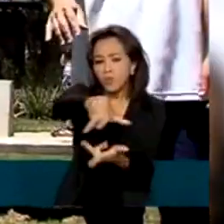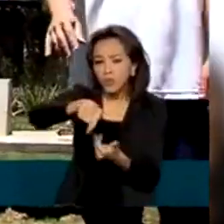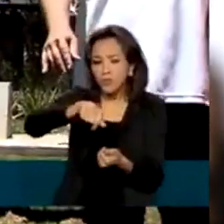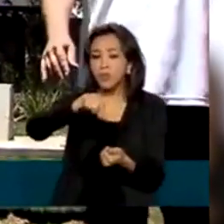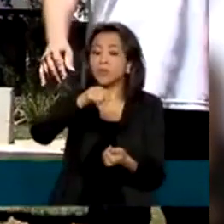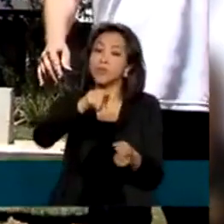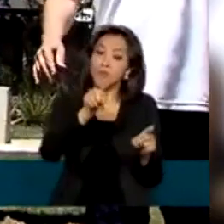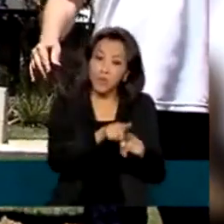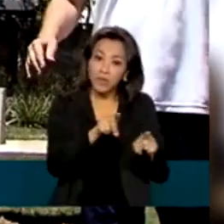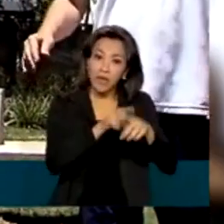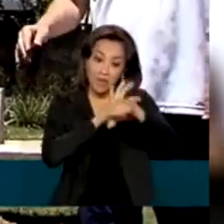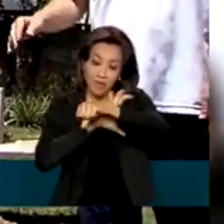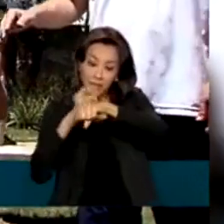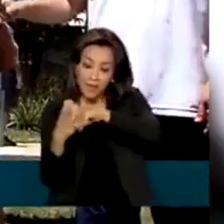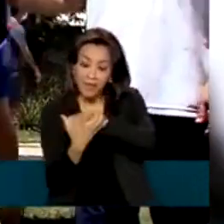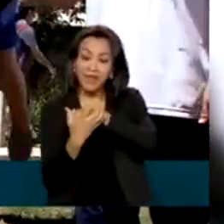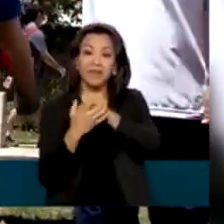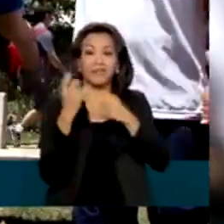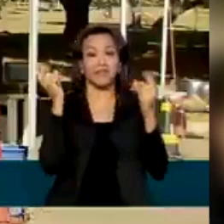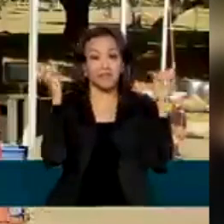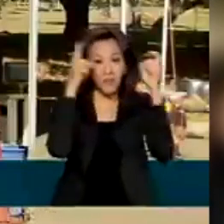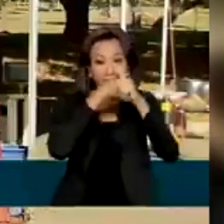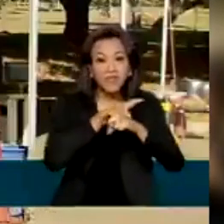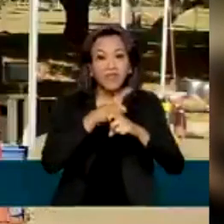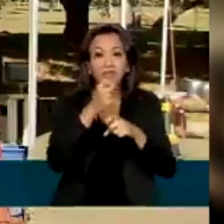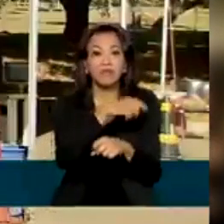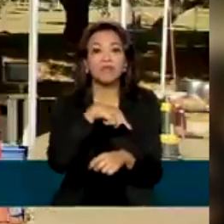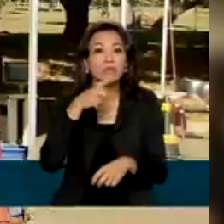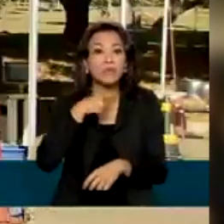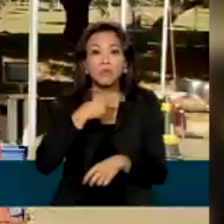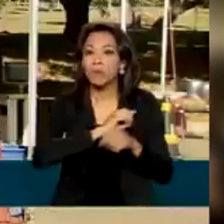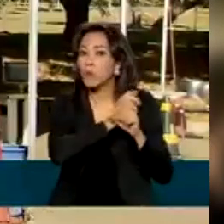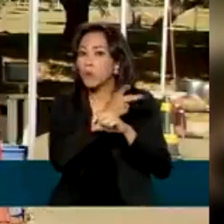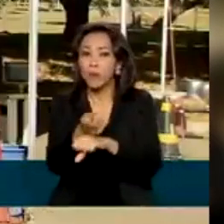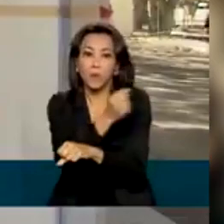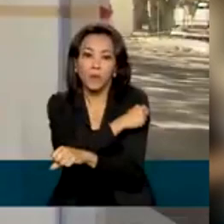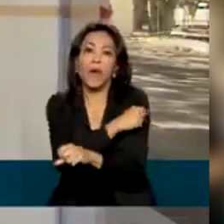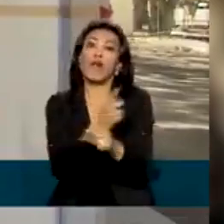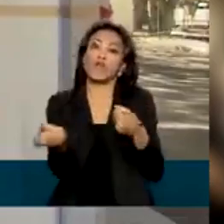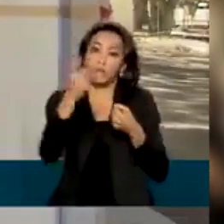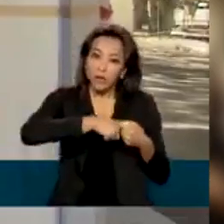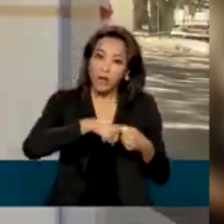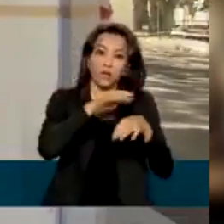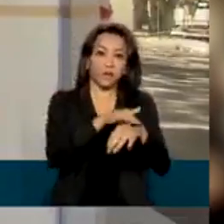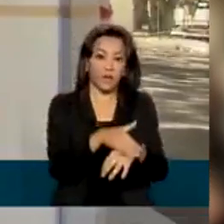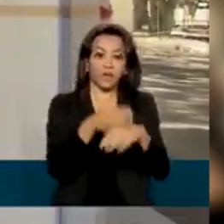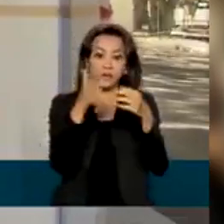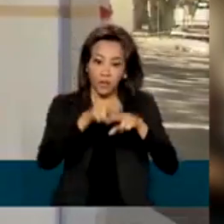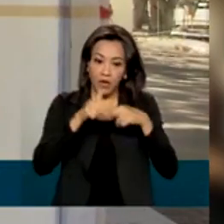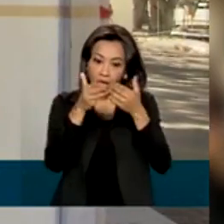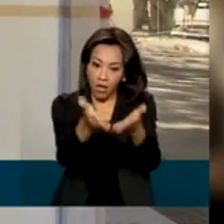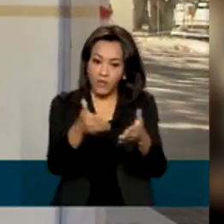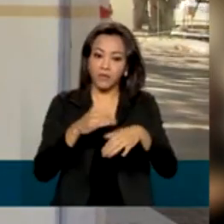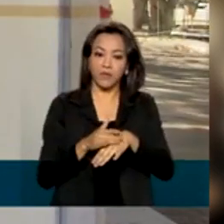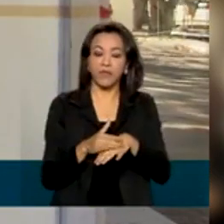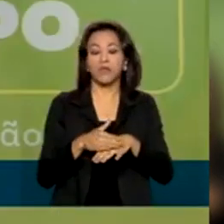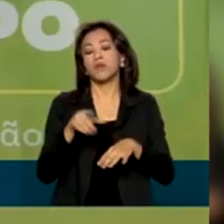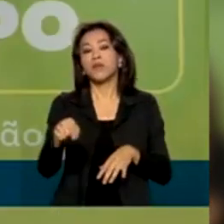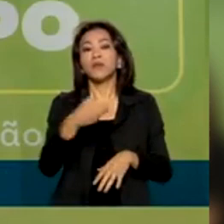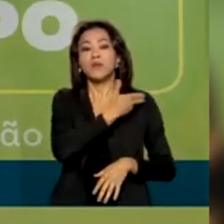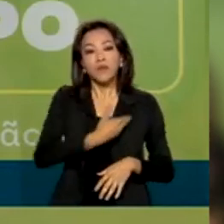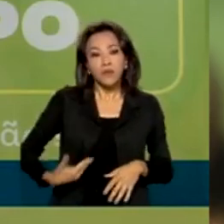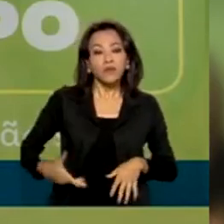a pandemia facilitaram o retorno de doenças. O sarampo é uma delas. Para reverter esse quadro, o governo